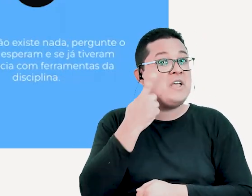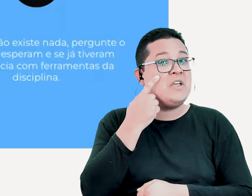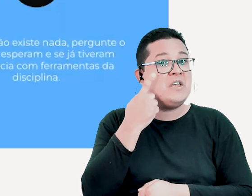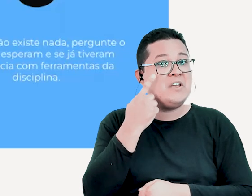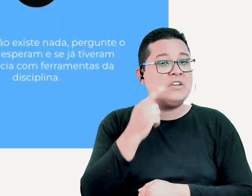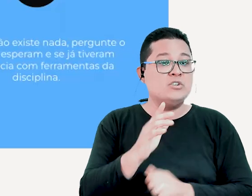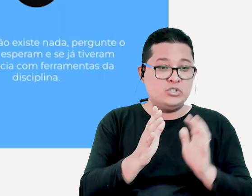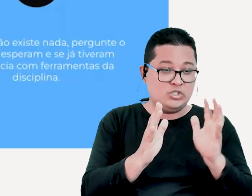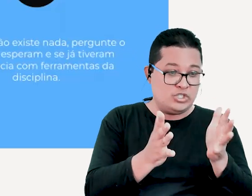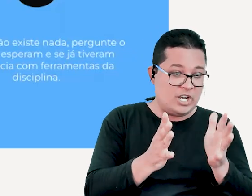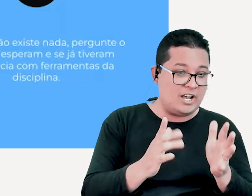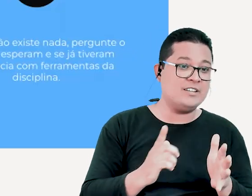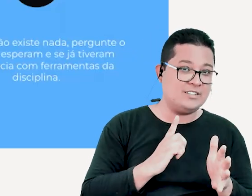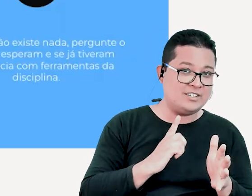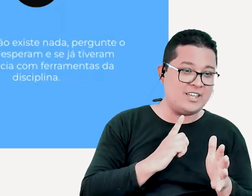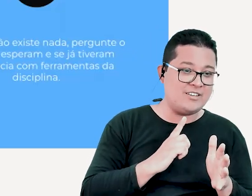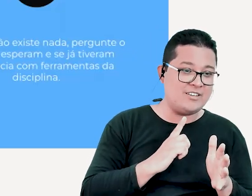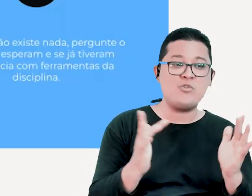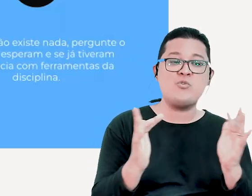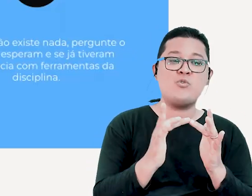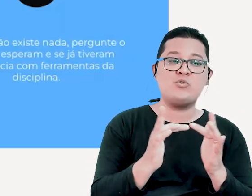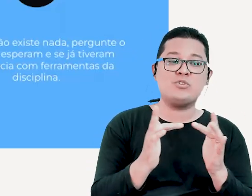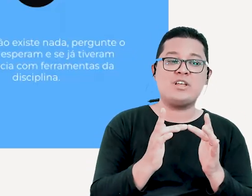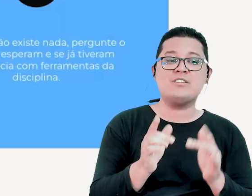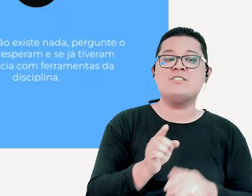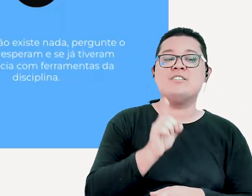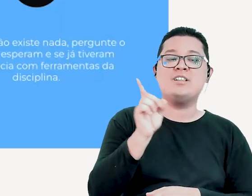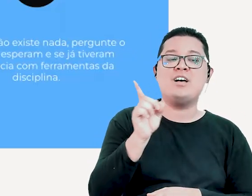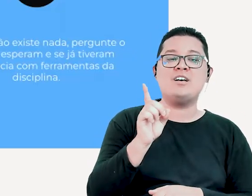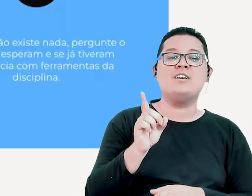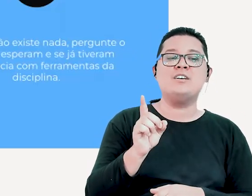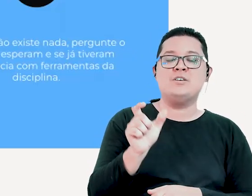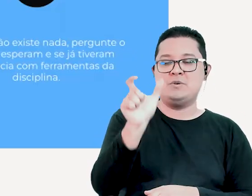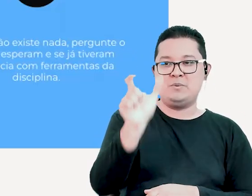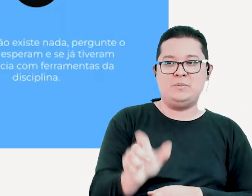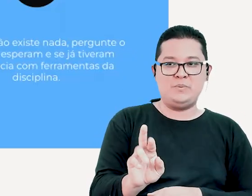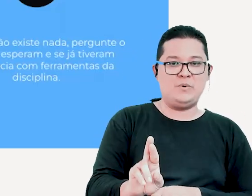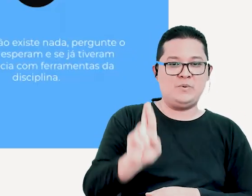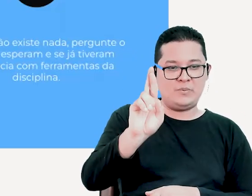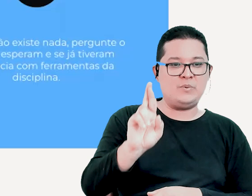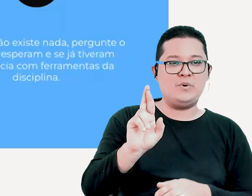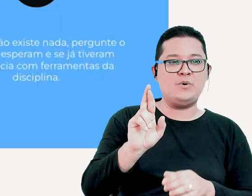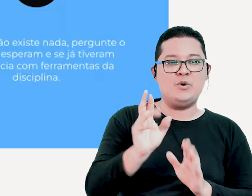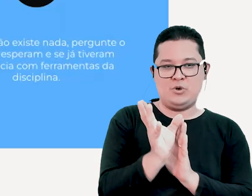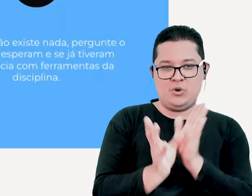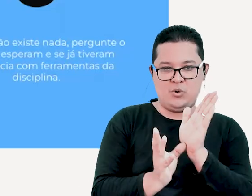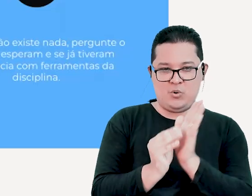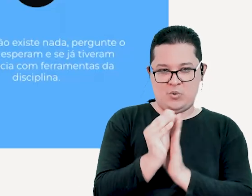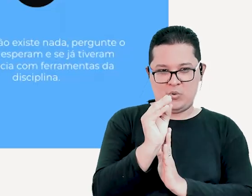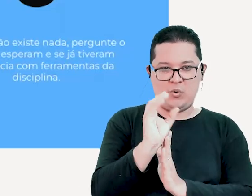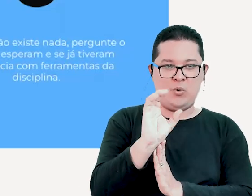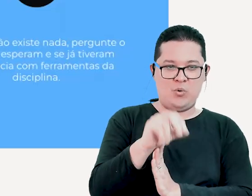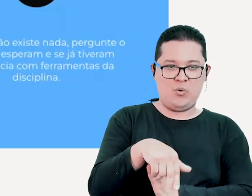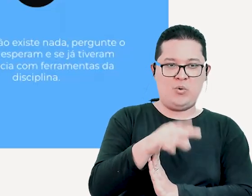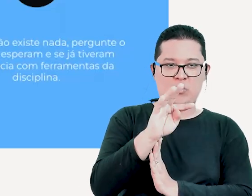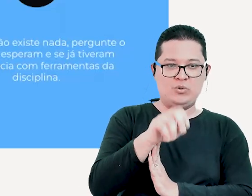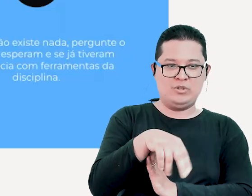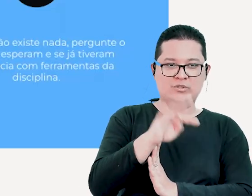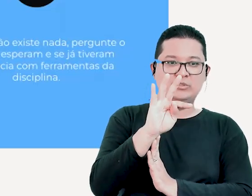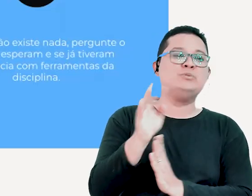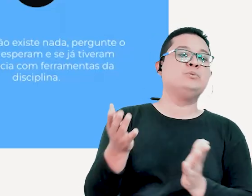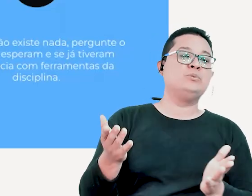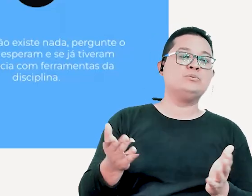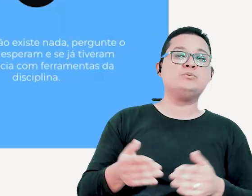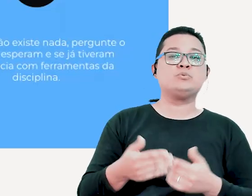com o content, se as pessoas usam os nossos guias, o que eles sentem relacionados a escrever conteúdo, quais são as